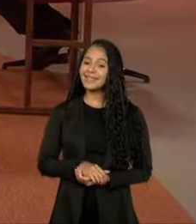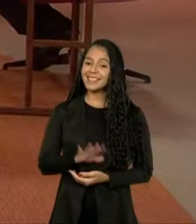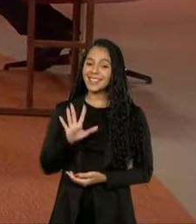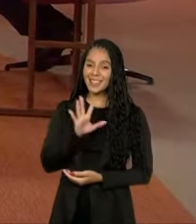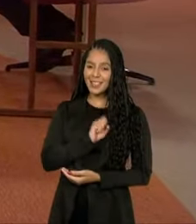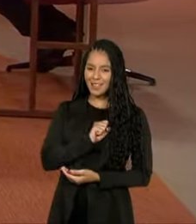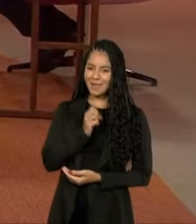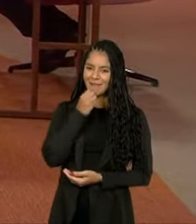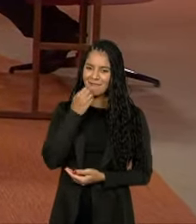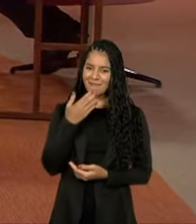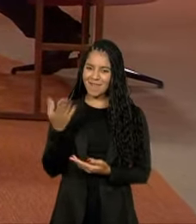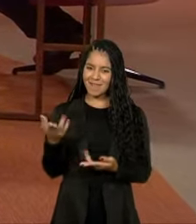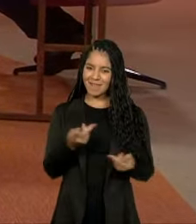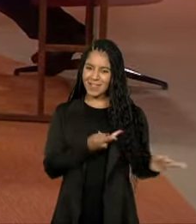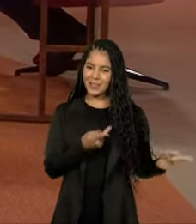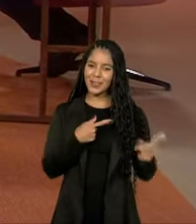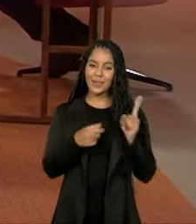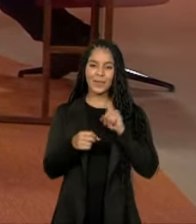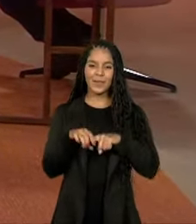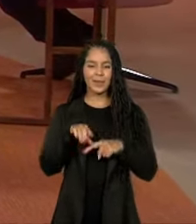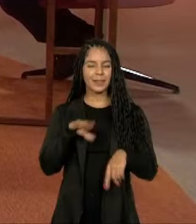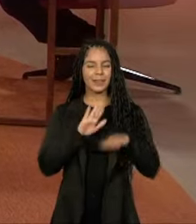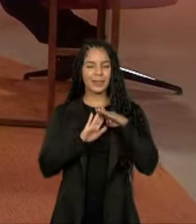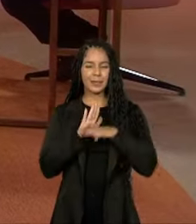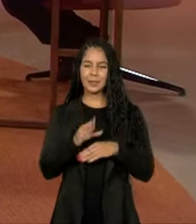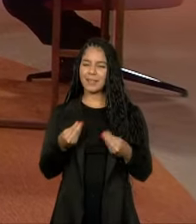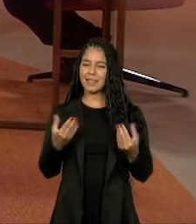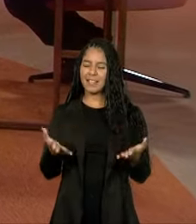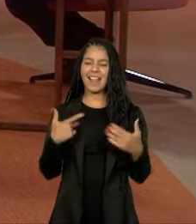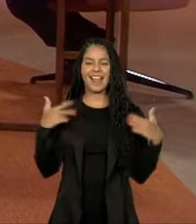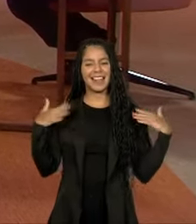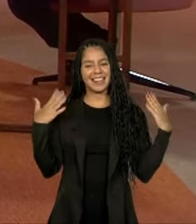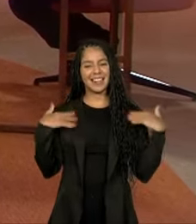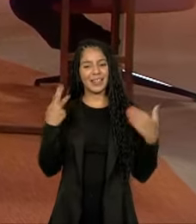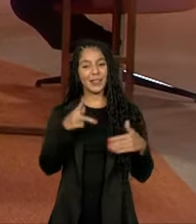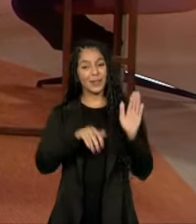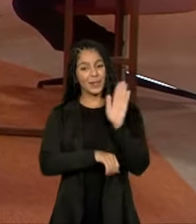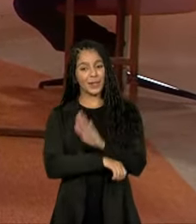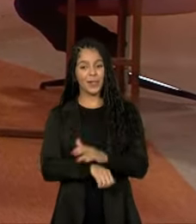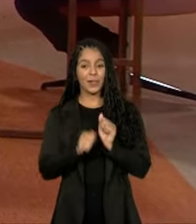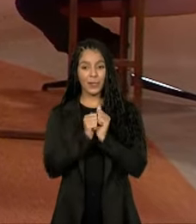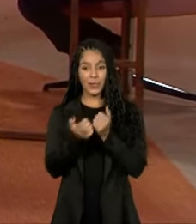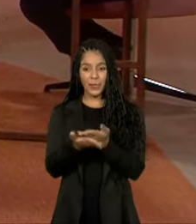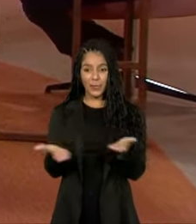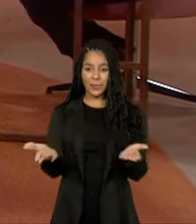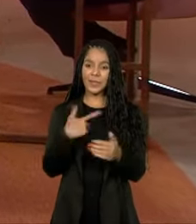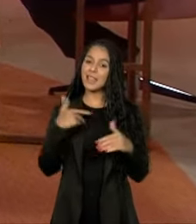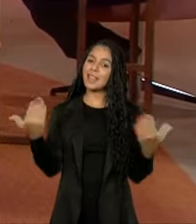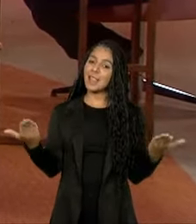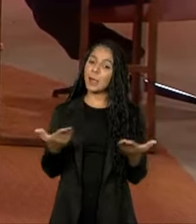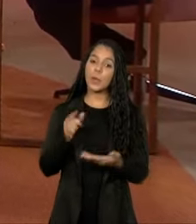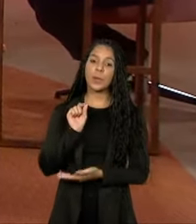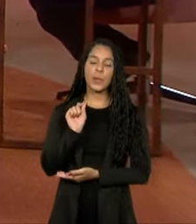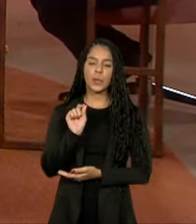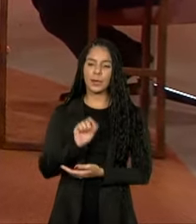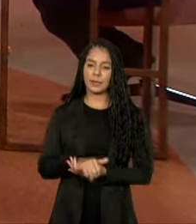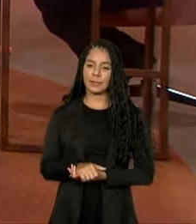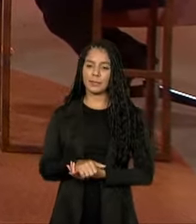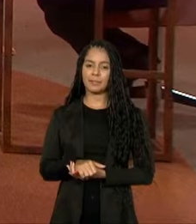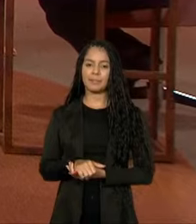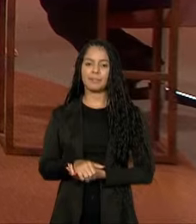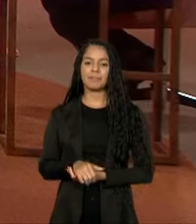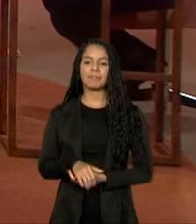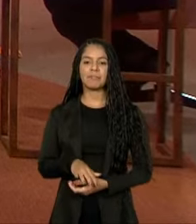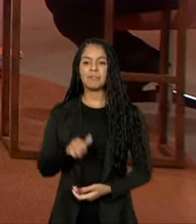Meus amores, muito bem-vindos de volta a esse programa que leva alegria para suas tardes, faz companhia para vocês. E agora é o seguinte, as